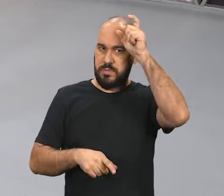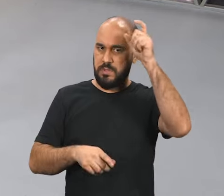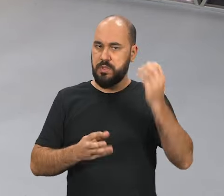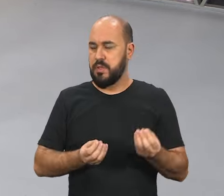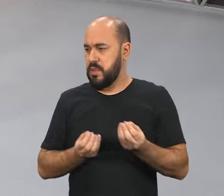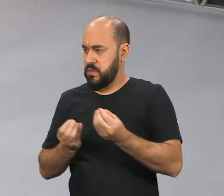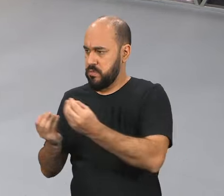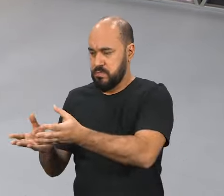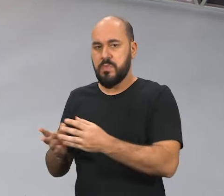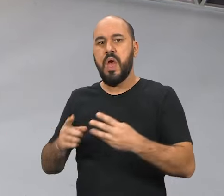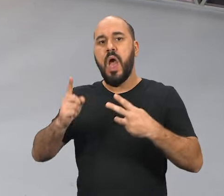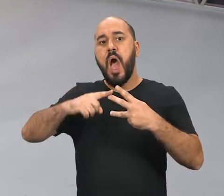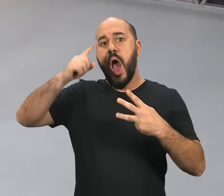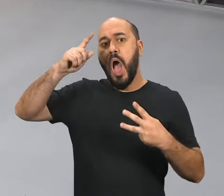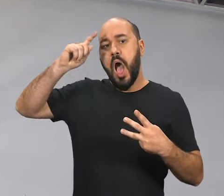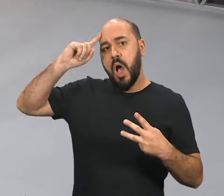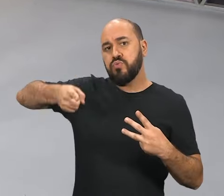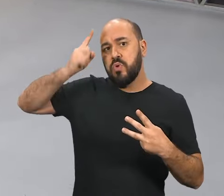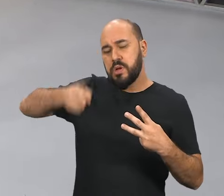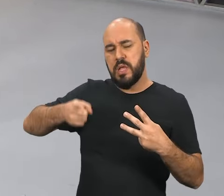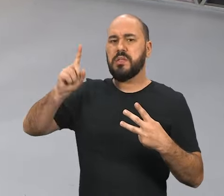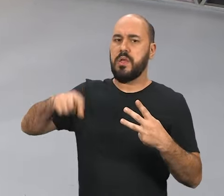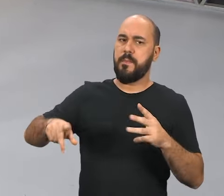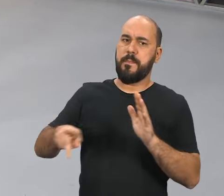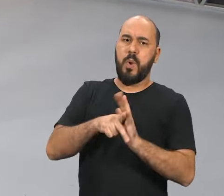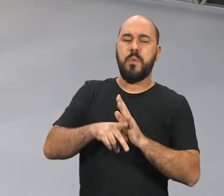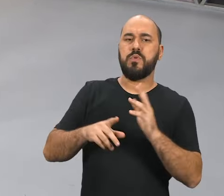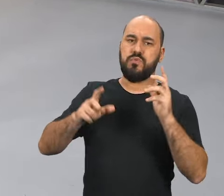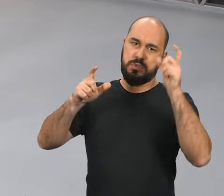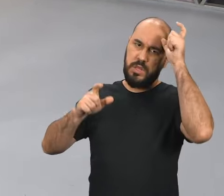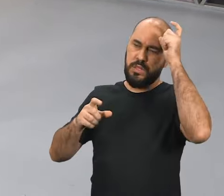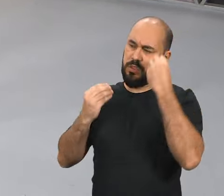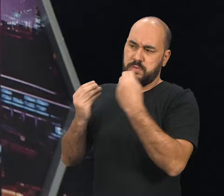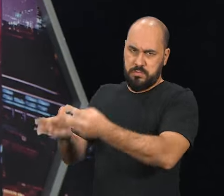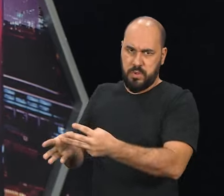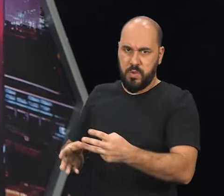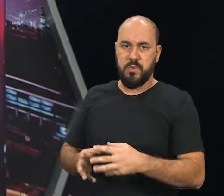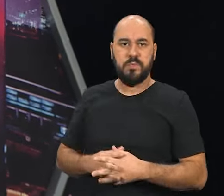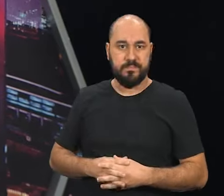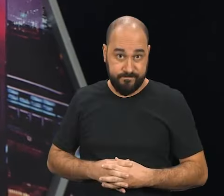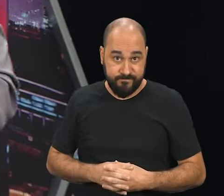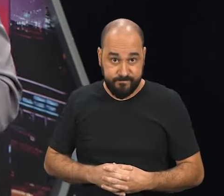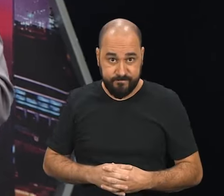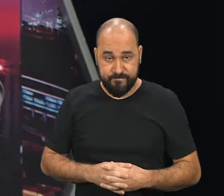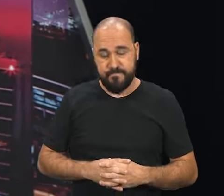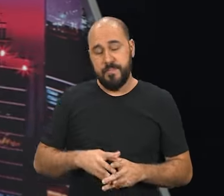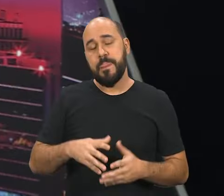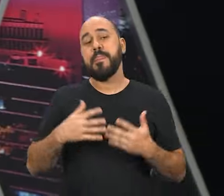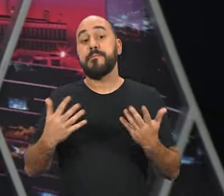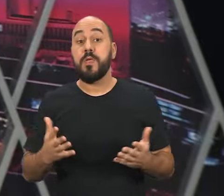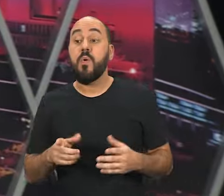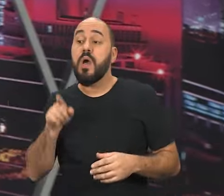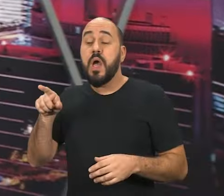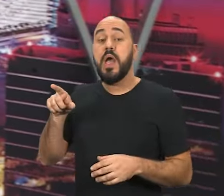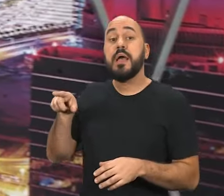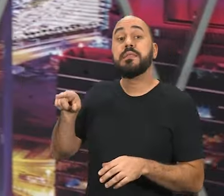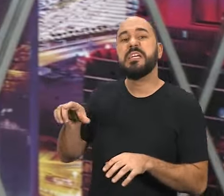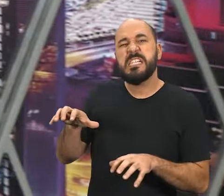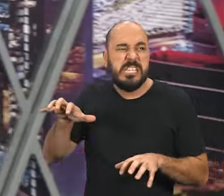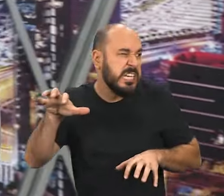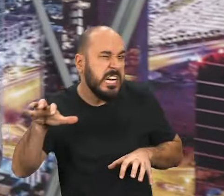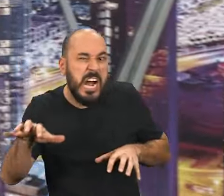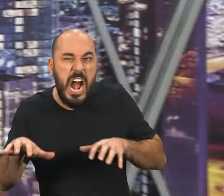autoridade da besta é a autoridade dada por Satanás. Em outras palavras, quem dirige a besta